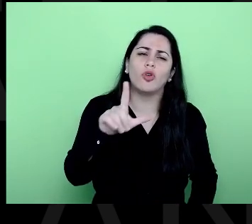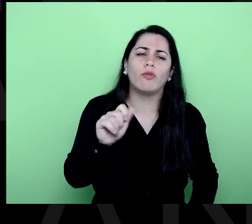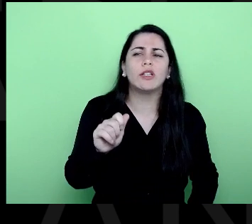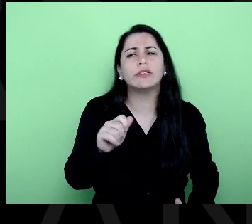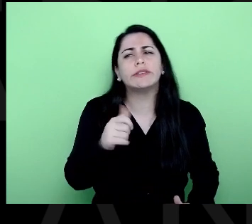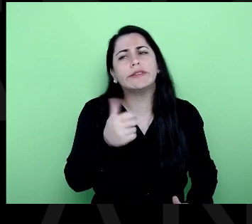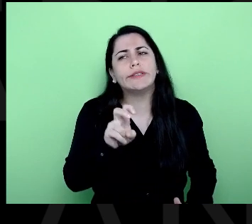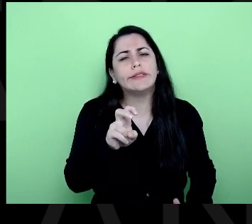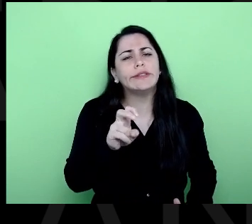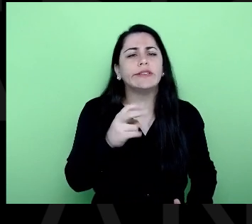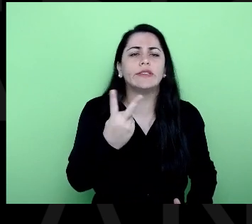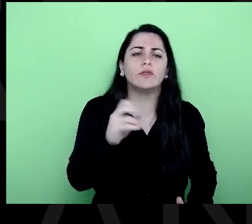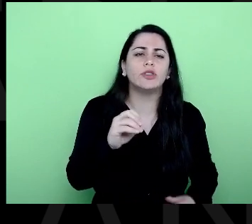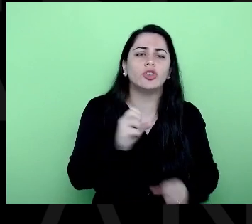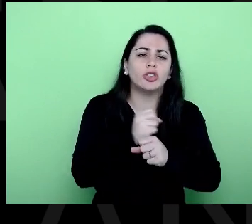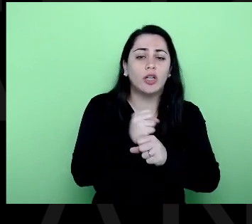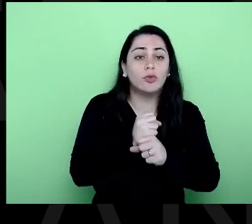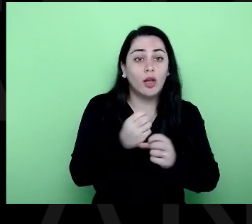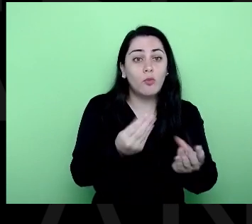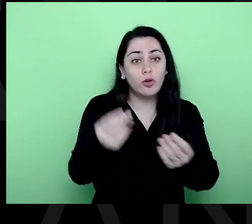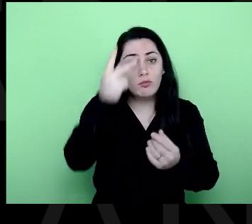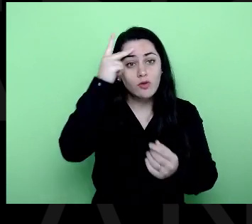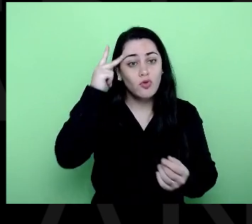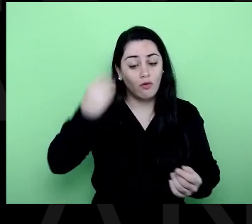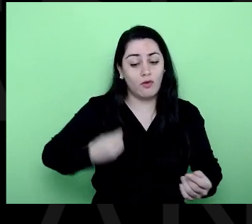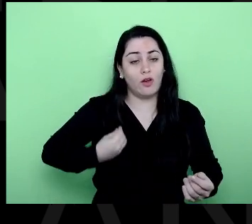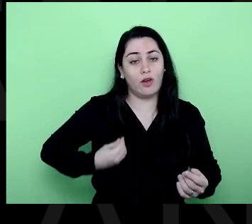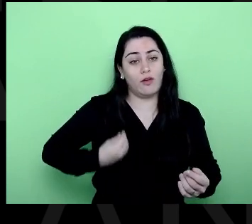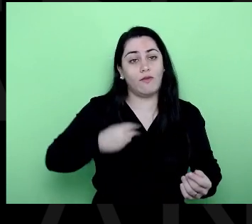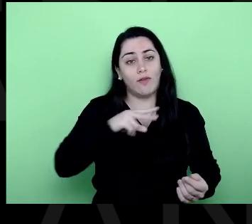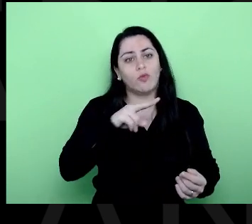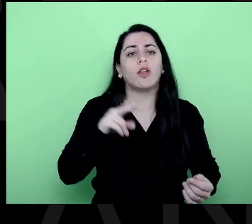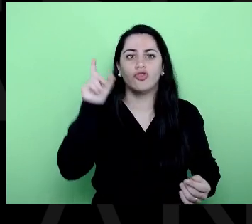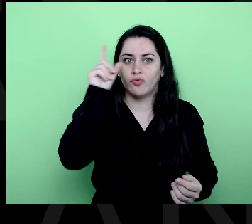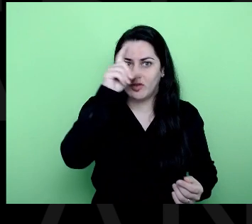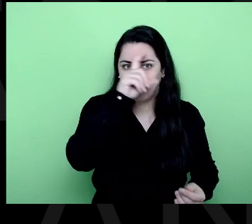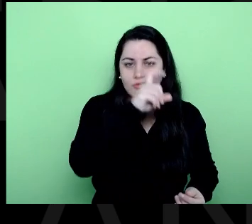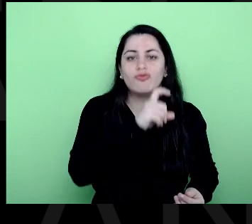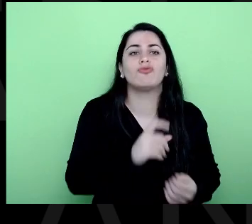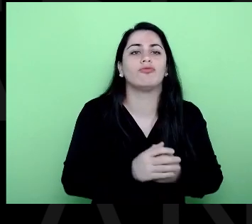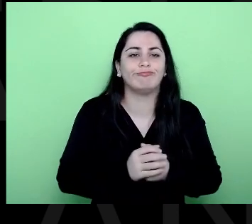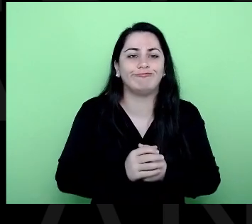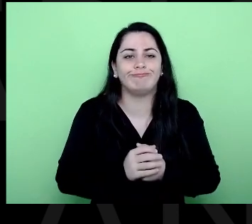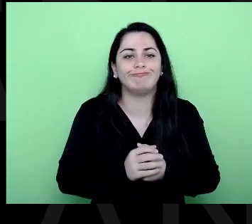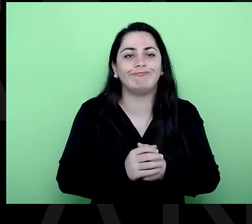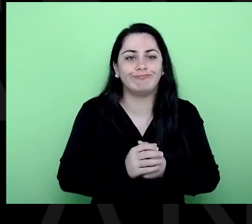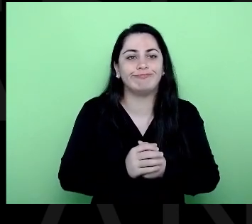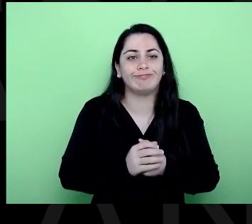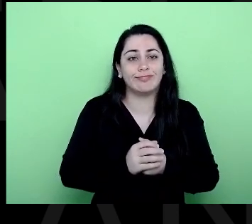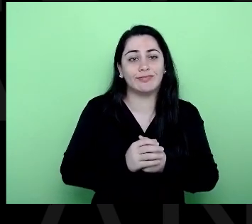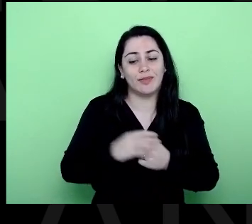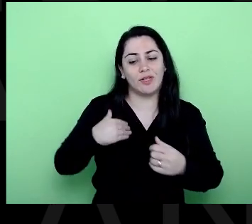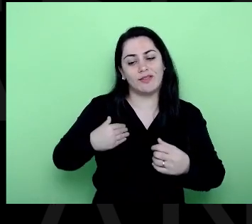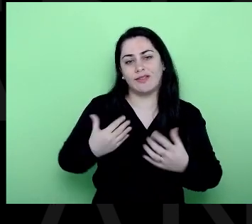muito presente. Então é difícil a beça, assim. Eu falo que é assim, é um sacerdócio,